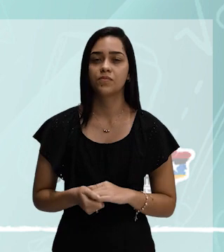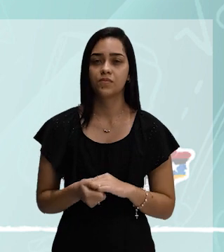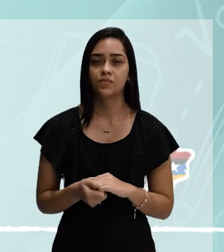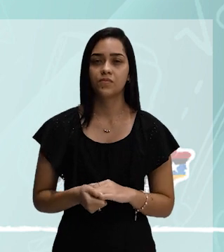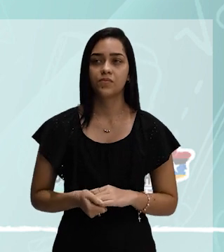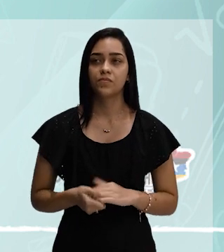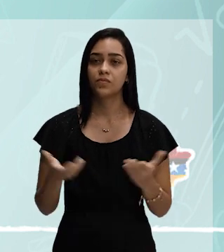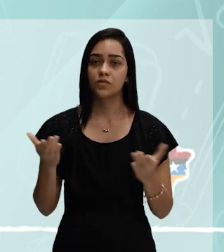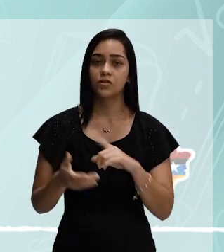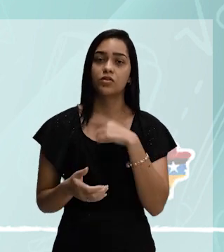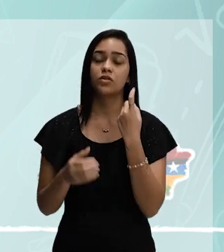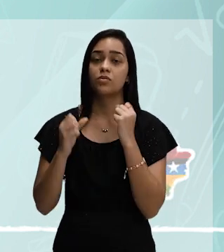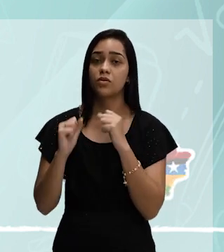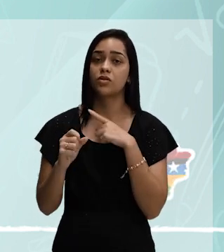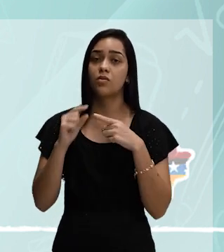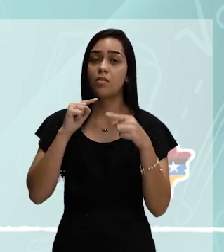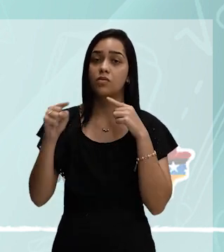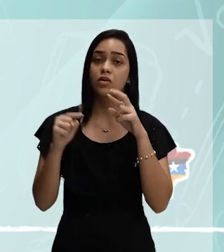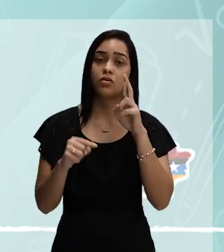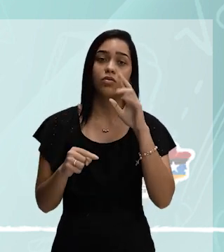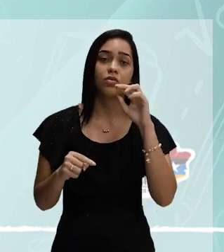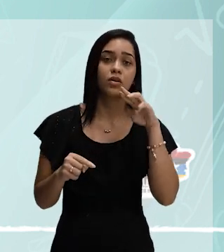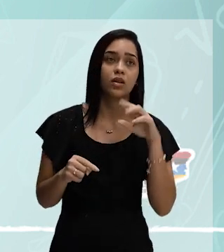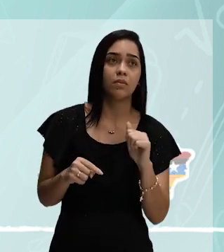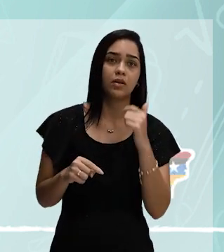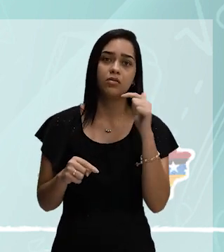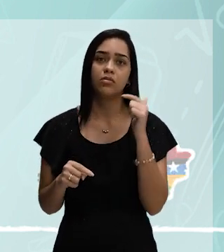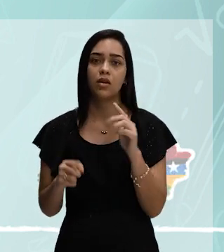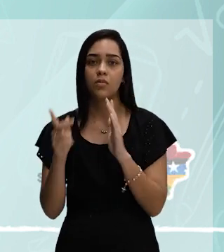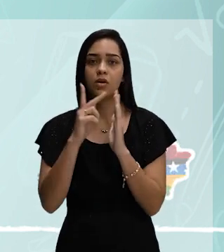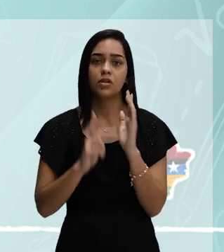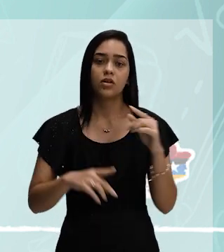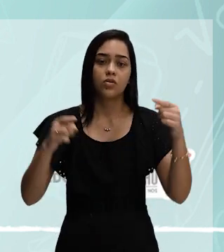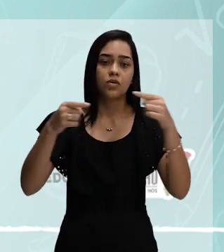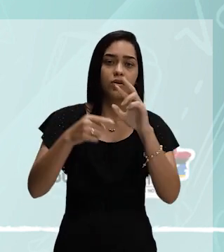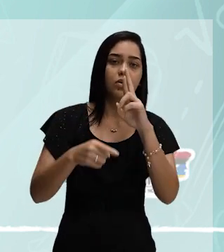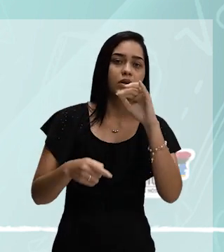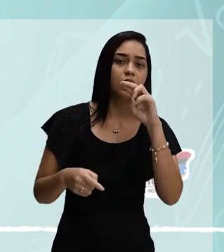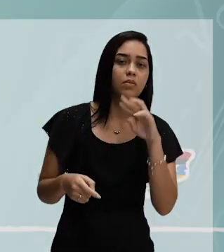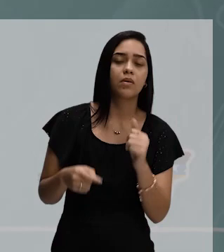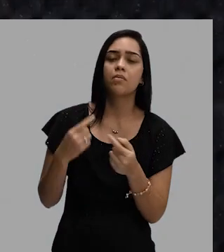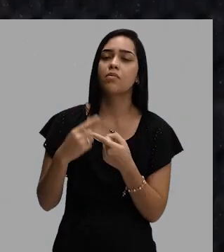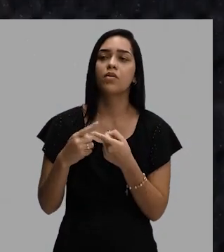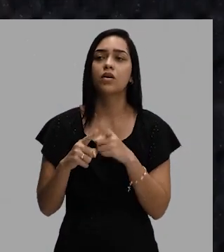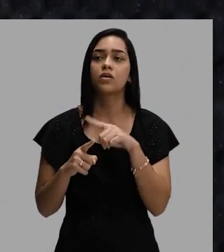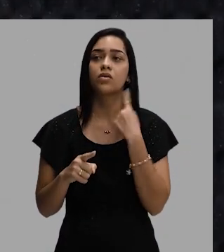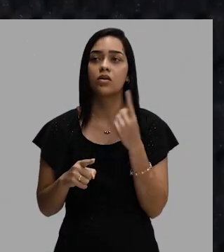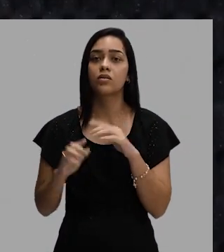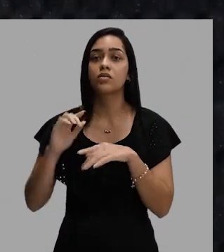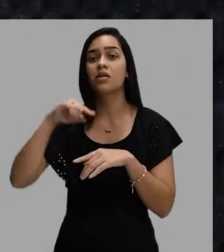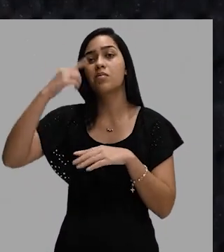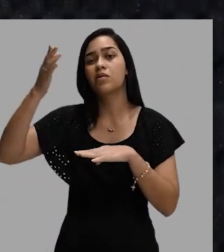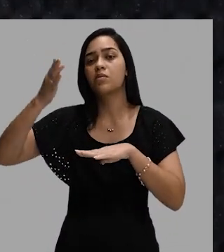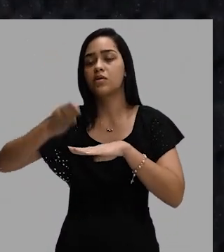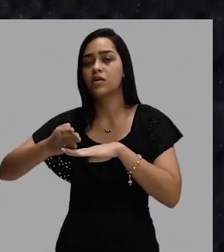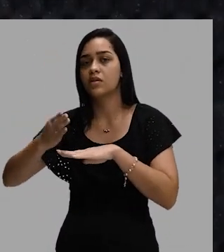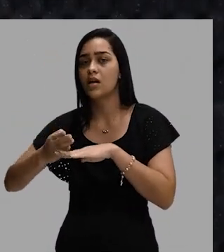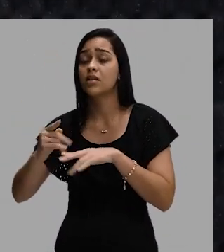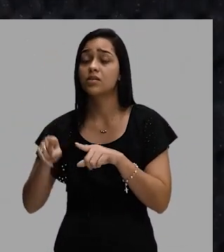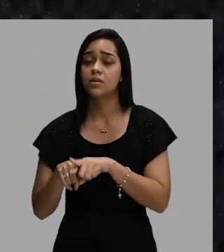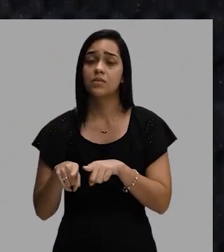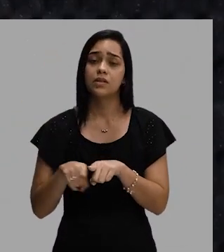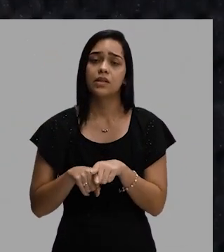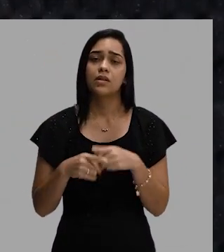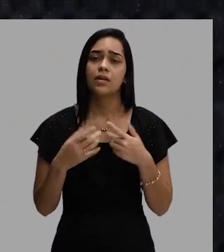estrofes. Hoje a gente pode ver uma música com rima, uma música sem rima, uma poesia com rima, uma poesia sem rima. Por quê? Porque nós já estamos na pós-modernidade e